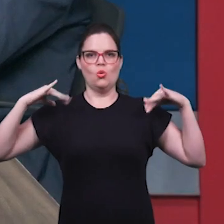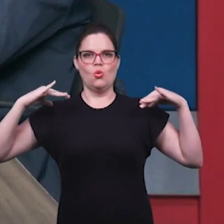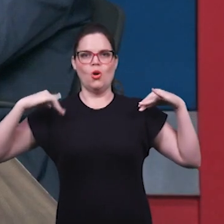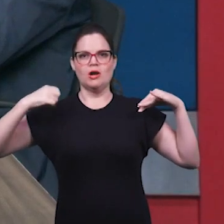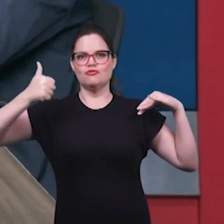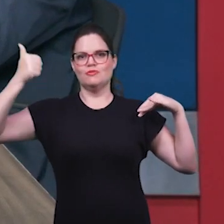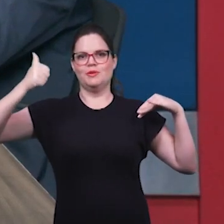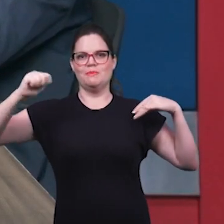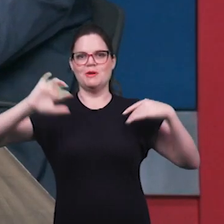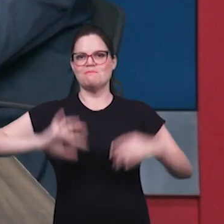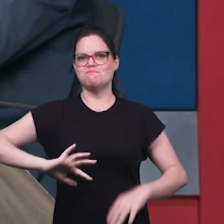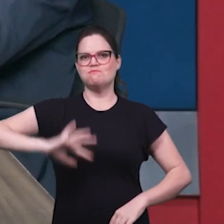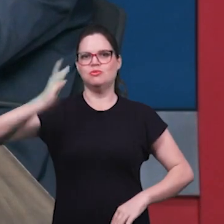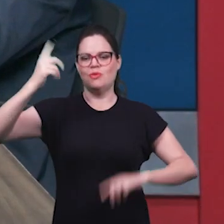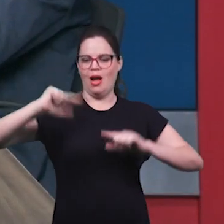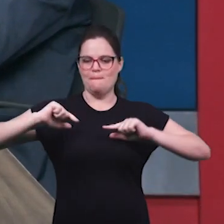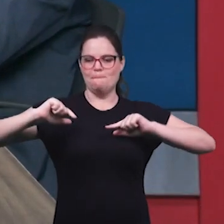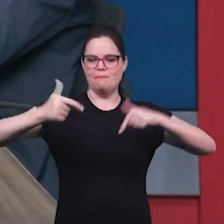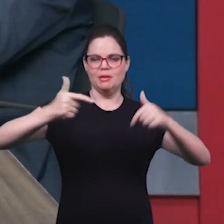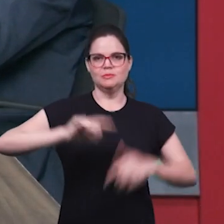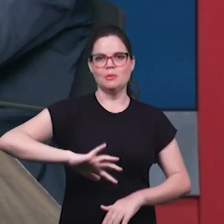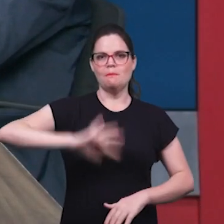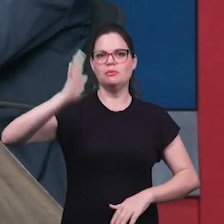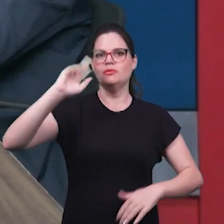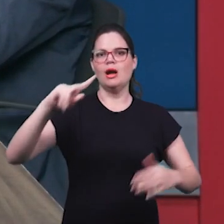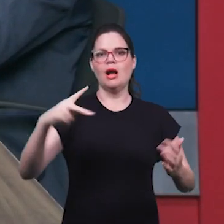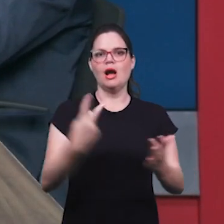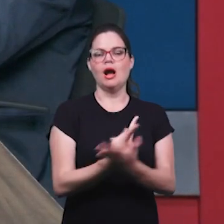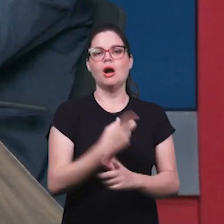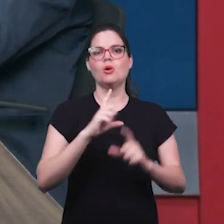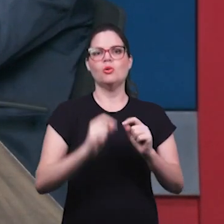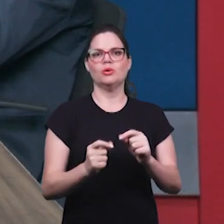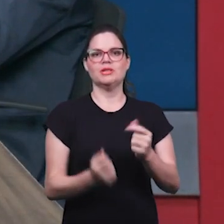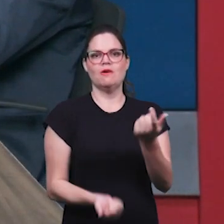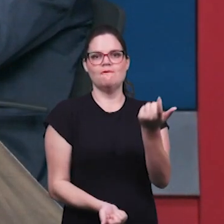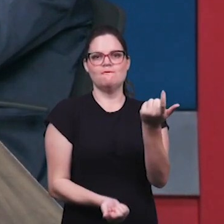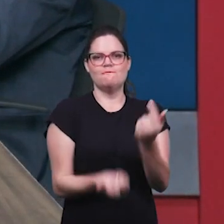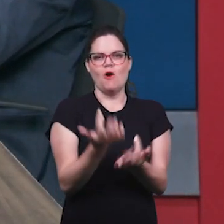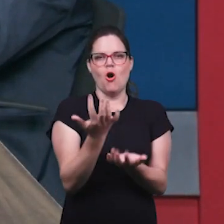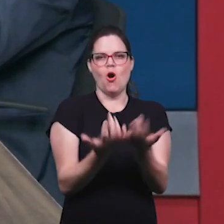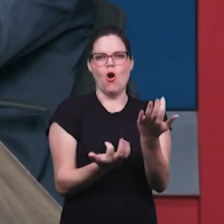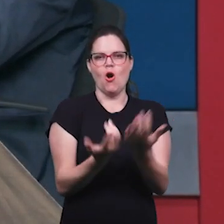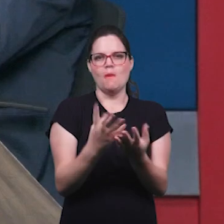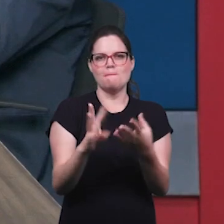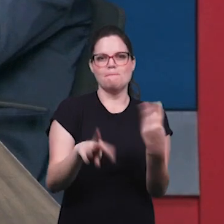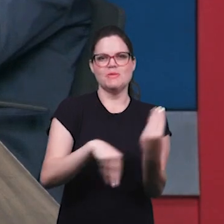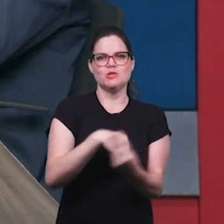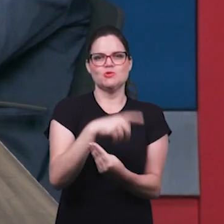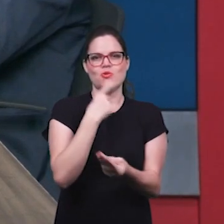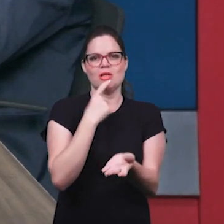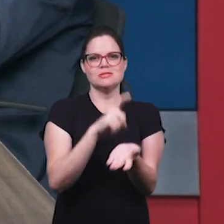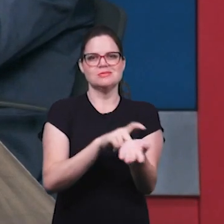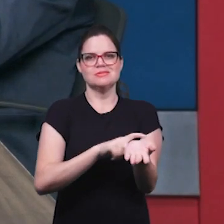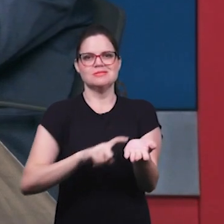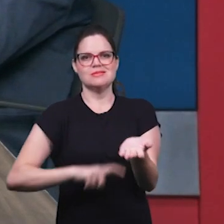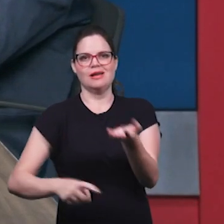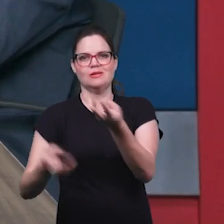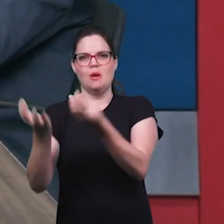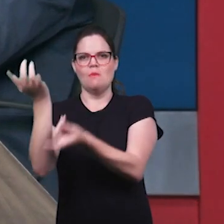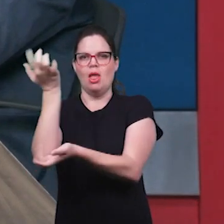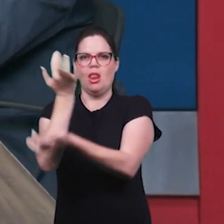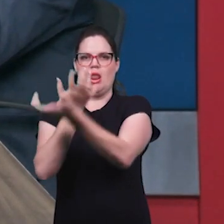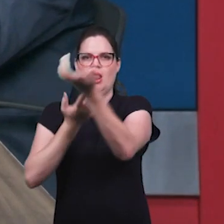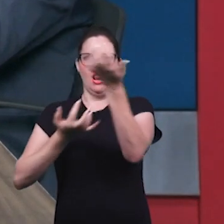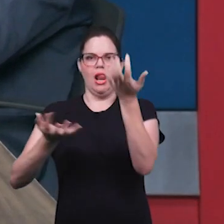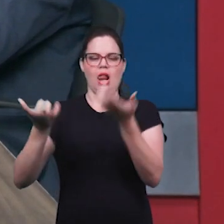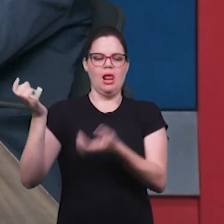trombeta e houve saraiva e fogo misturado com sangue. E foram lançados na terra, que foi queimada na